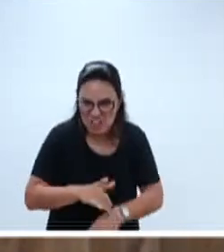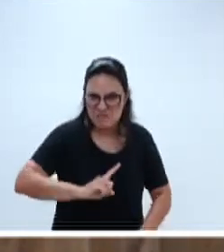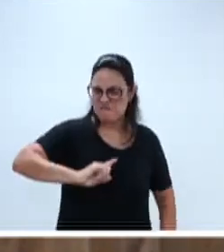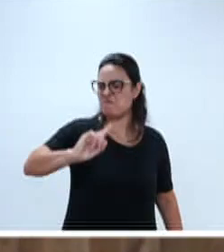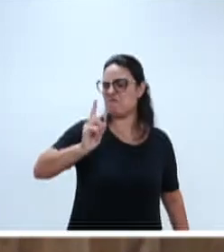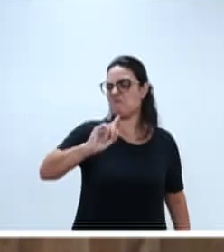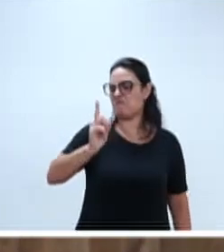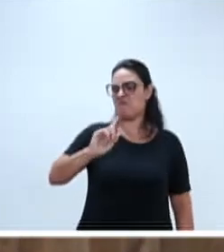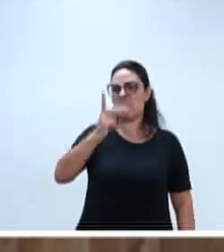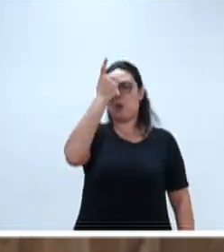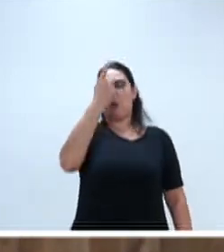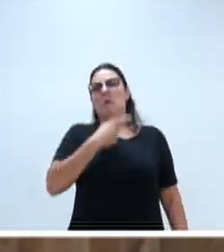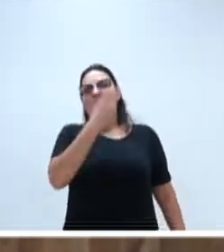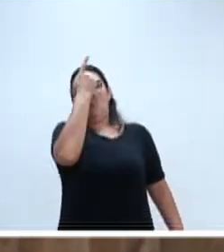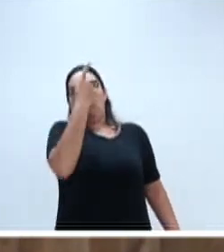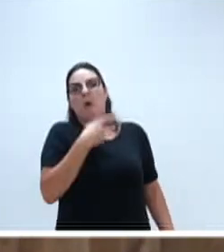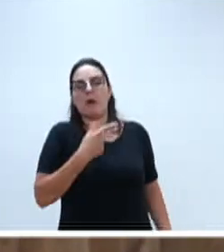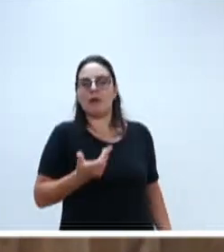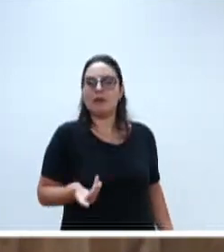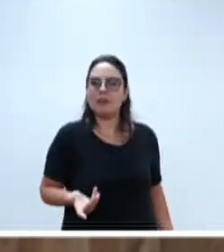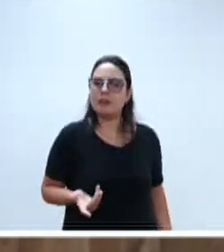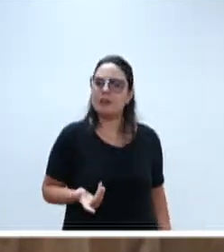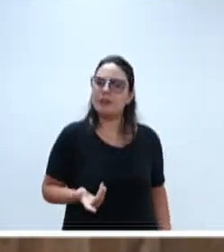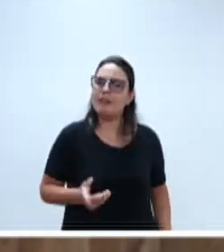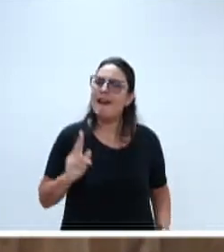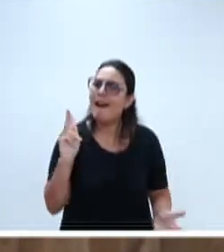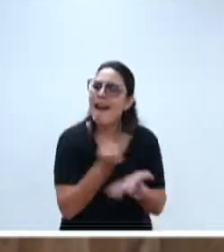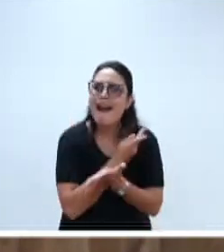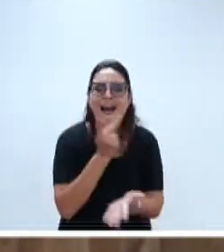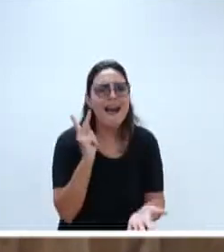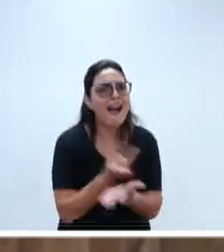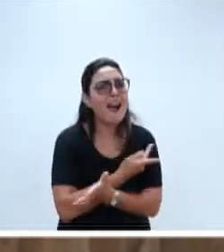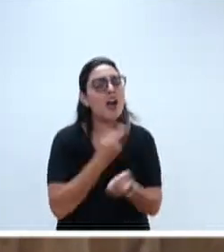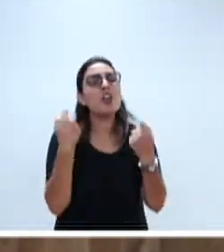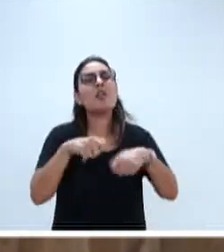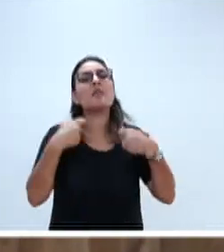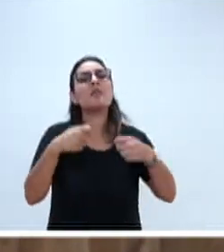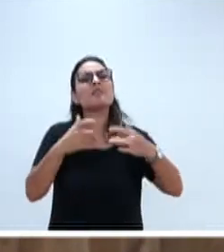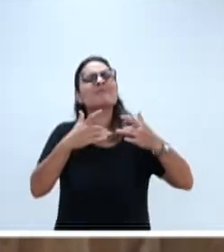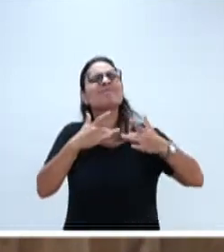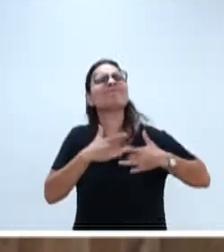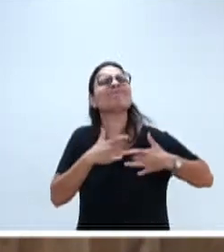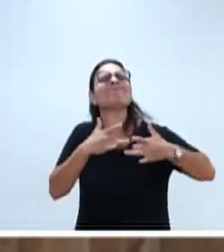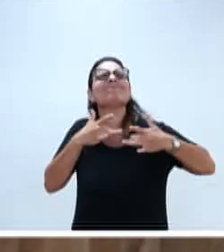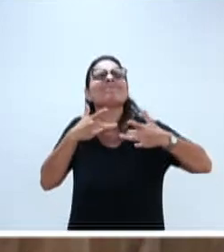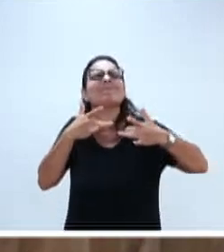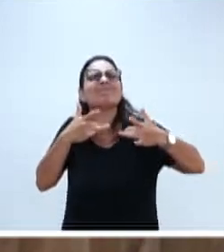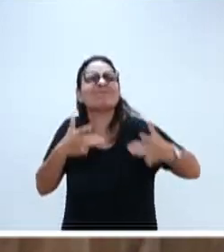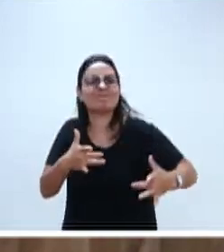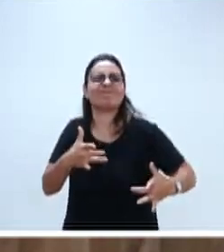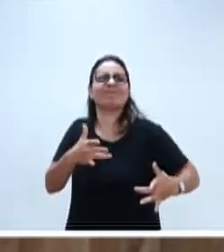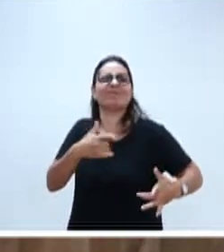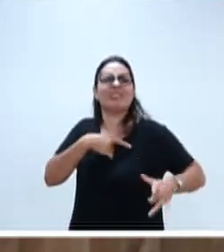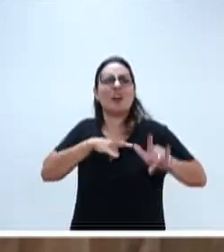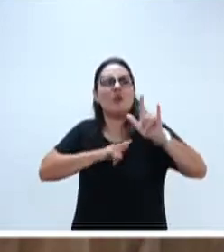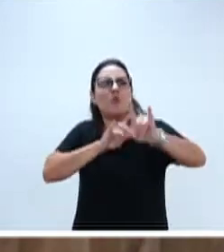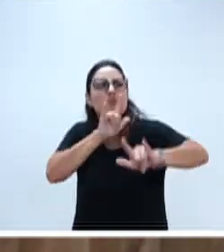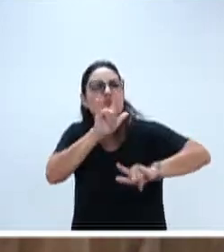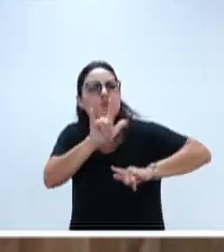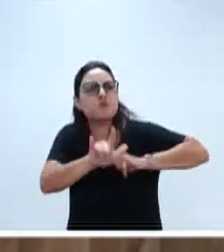receber. A generosidade, o louvor começa com essa disposição, esse